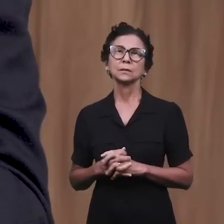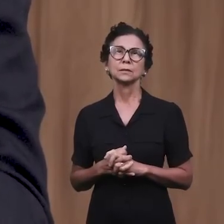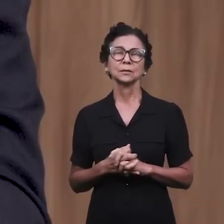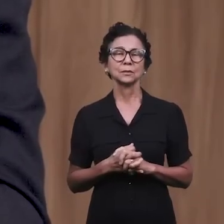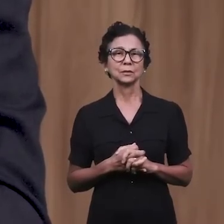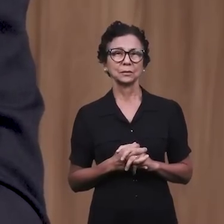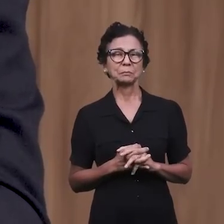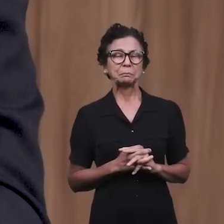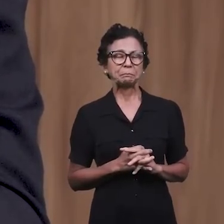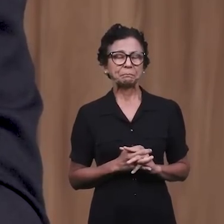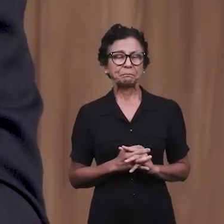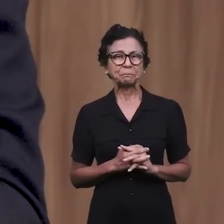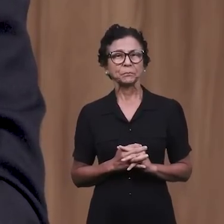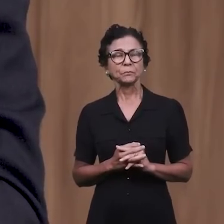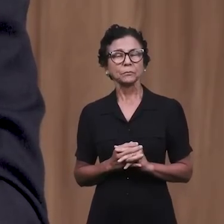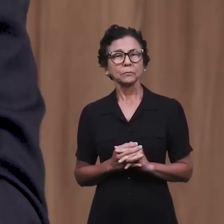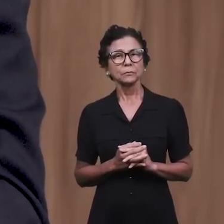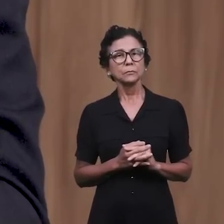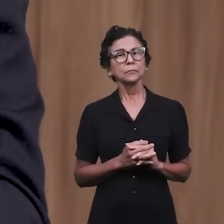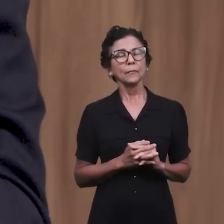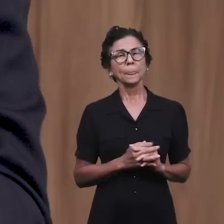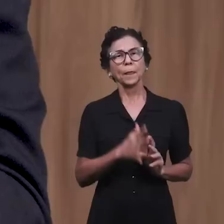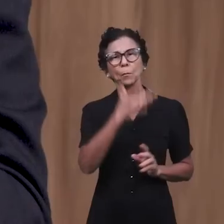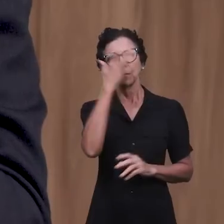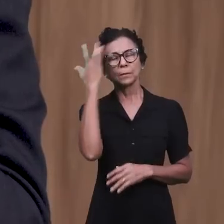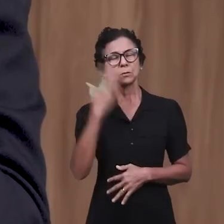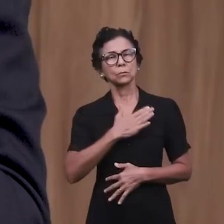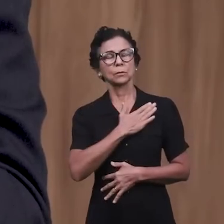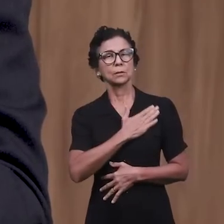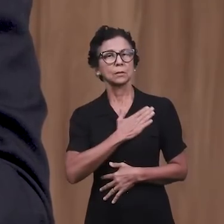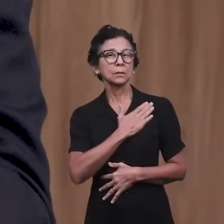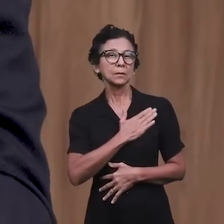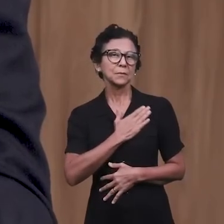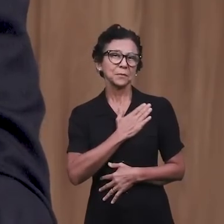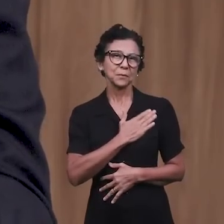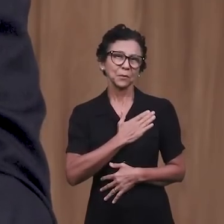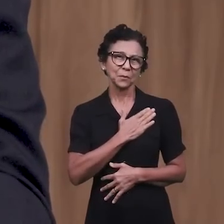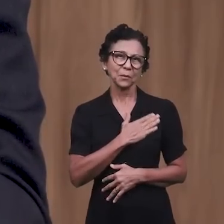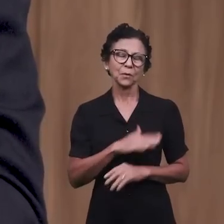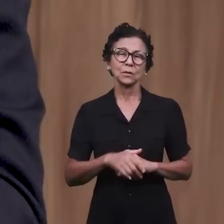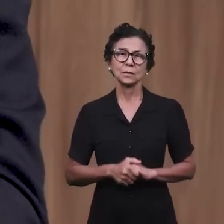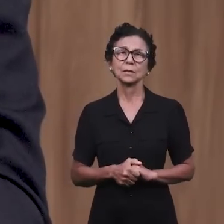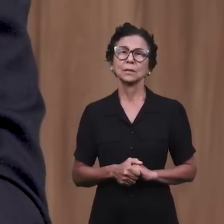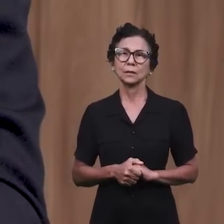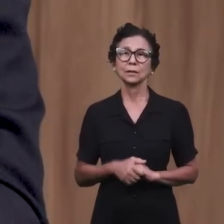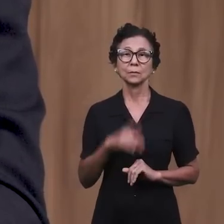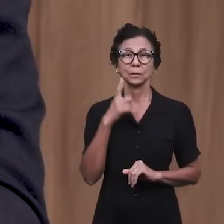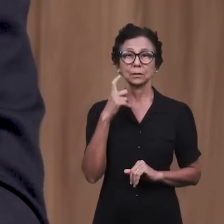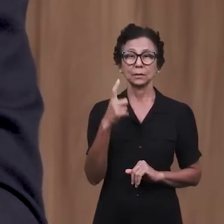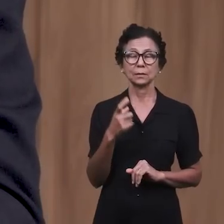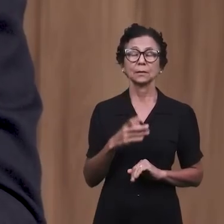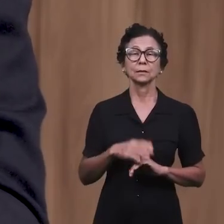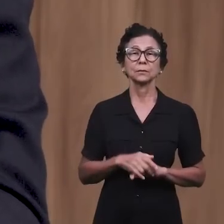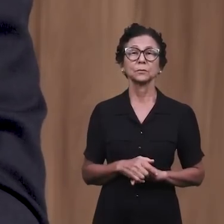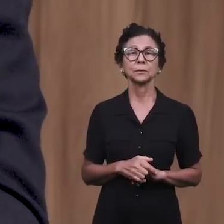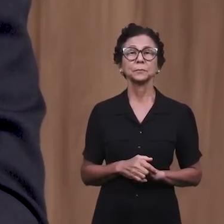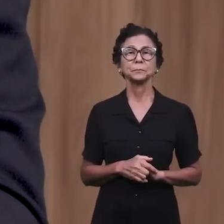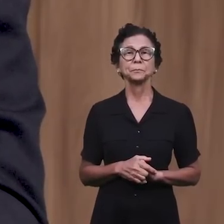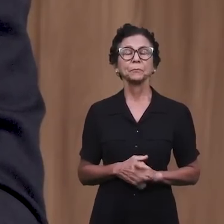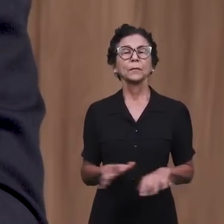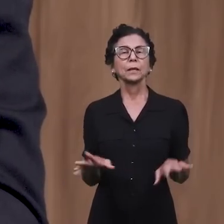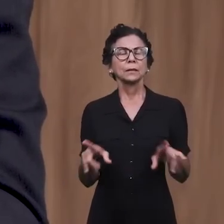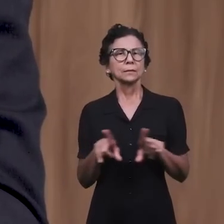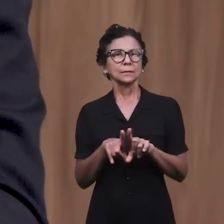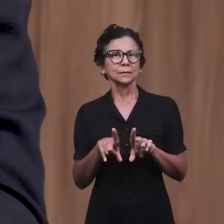este episódio para alguém que você gosta e que sabe que talvez ele vai receber bem o assunto, vai ser muito útil, né? E também